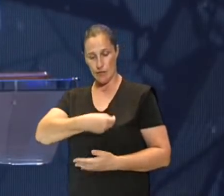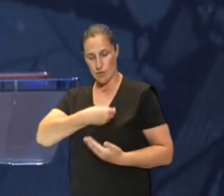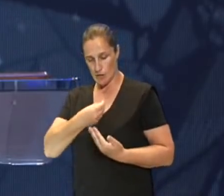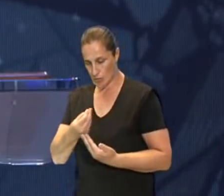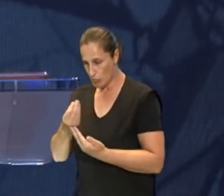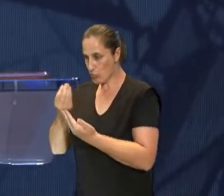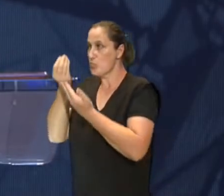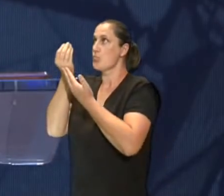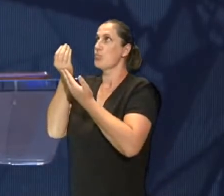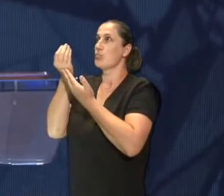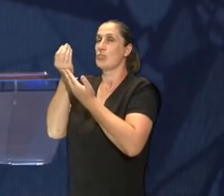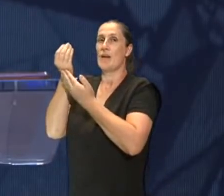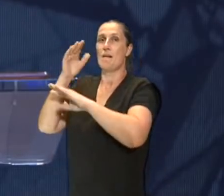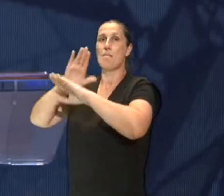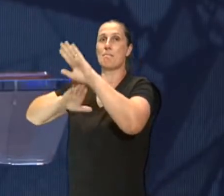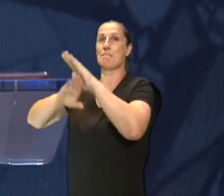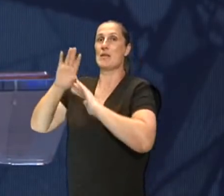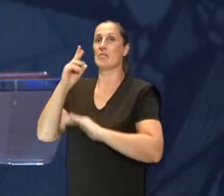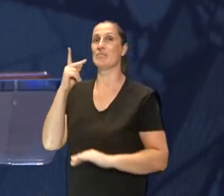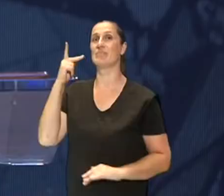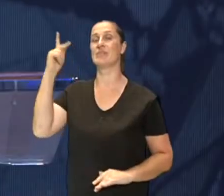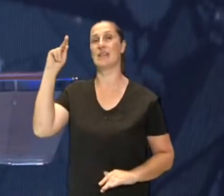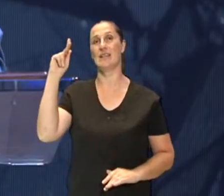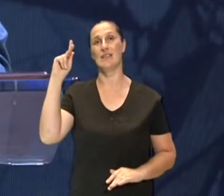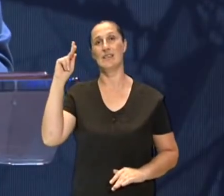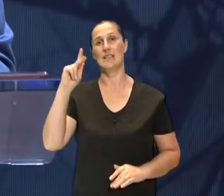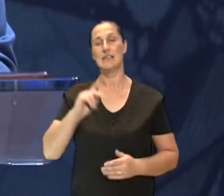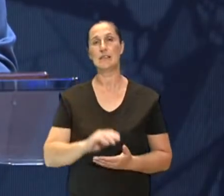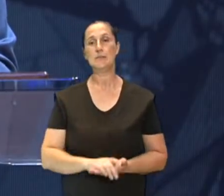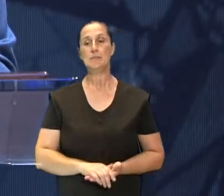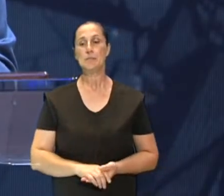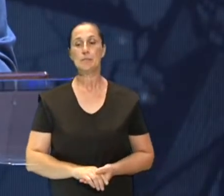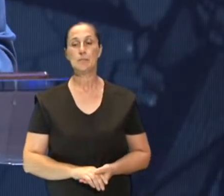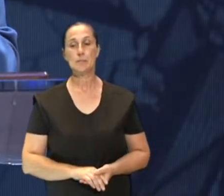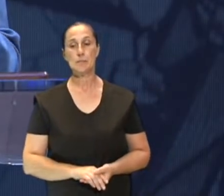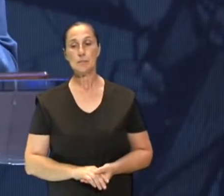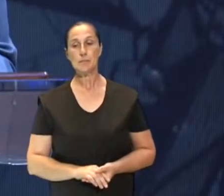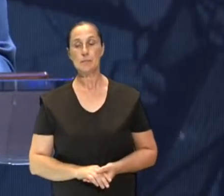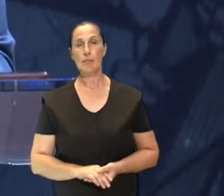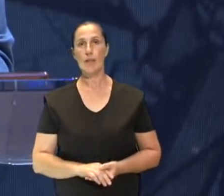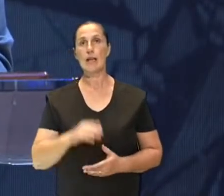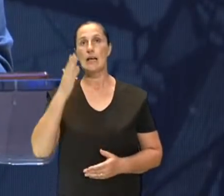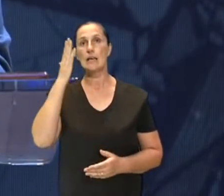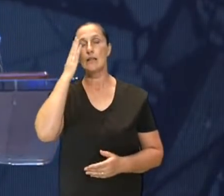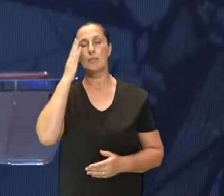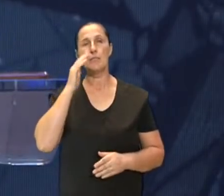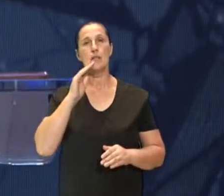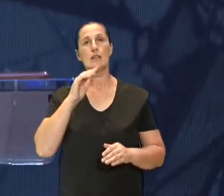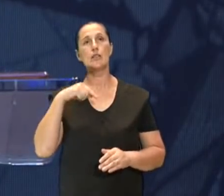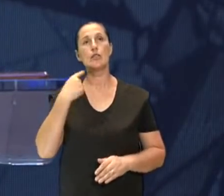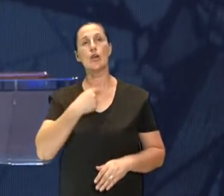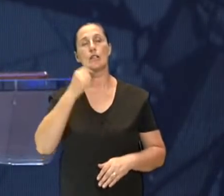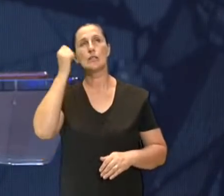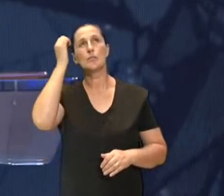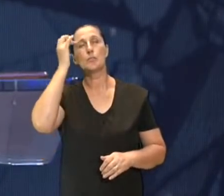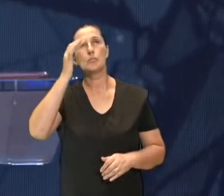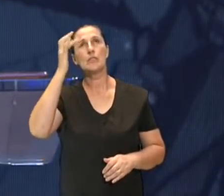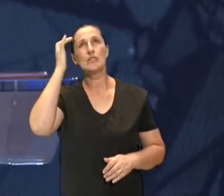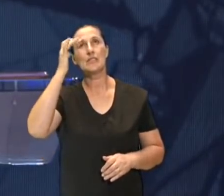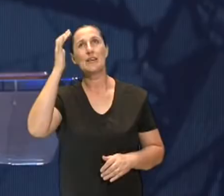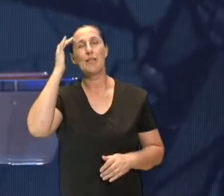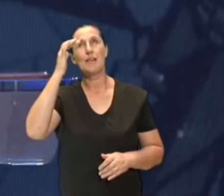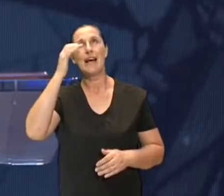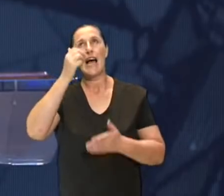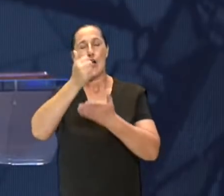do universo nas suas mãos. Quantas vezes nós imaginamos que temos o controle